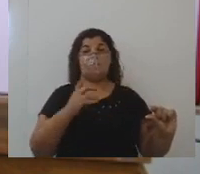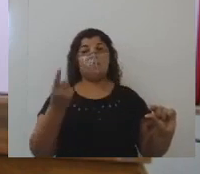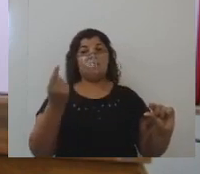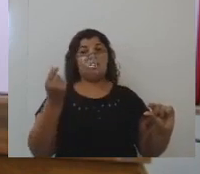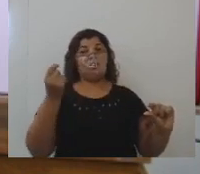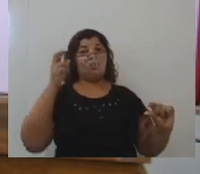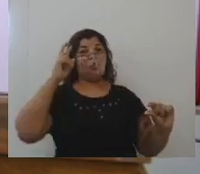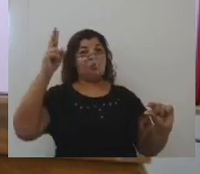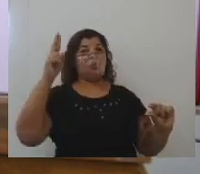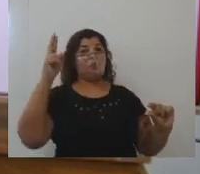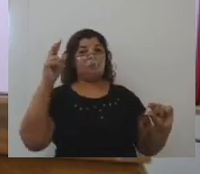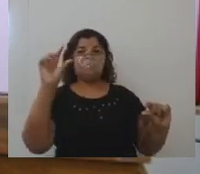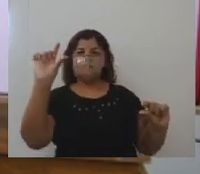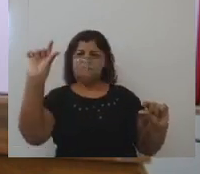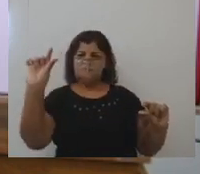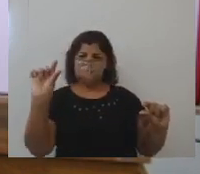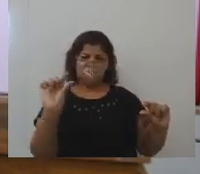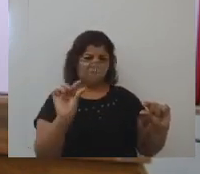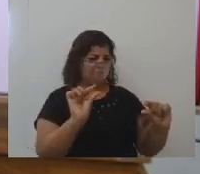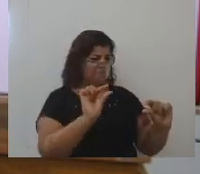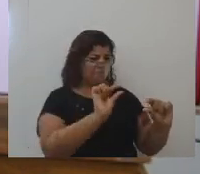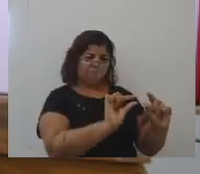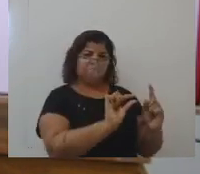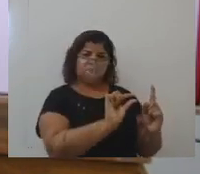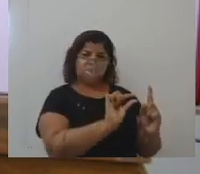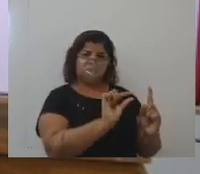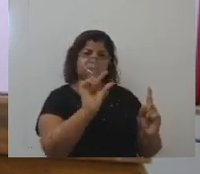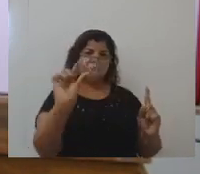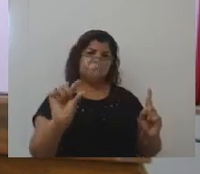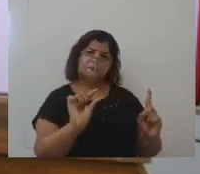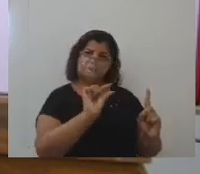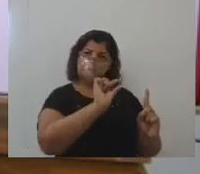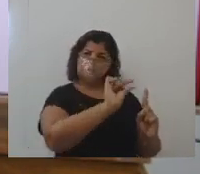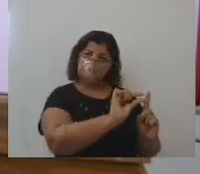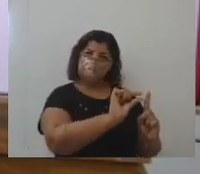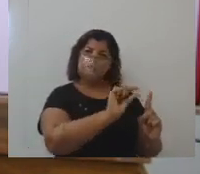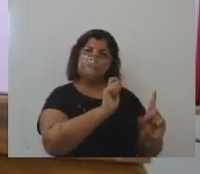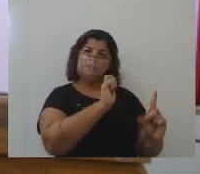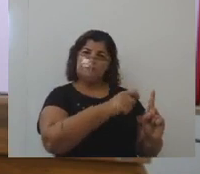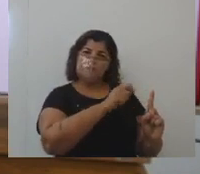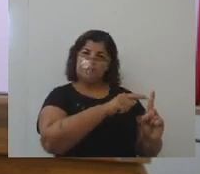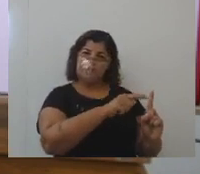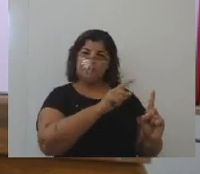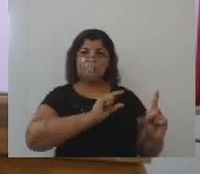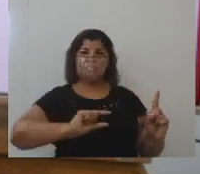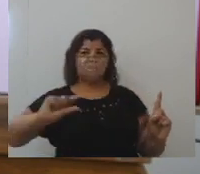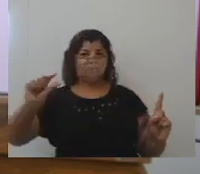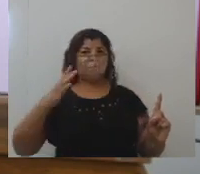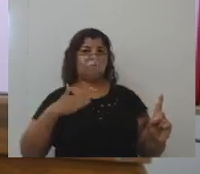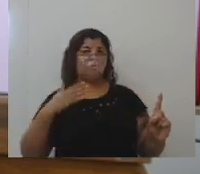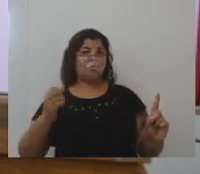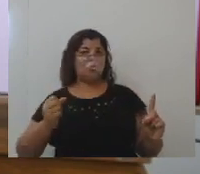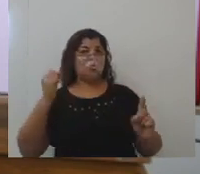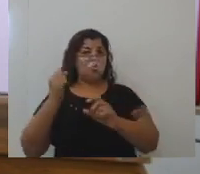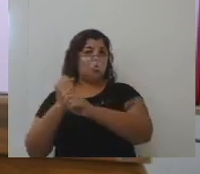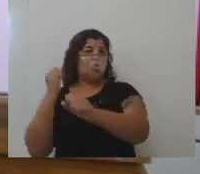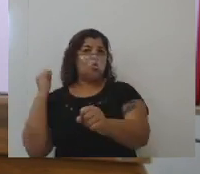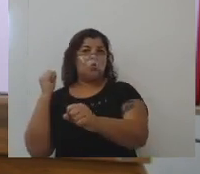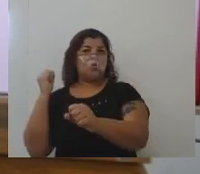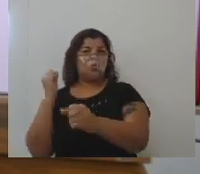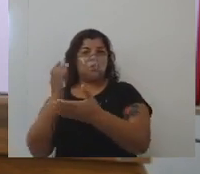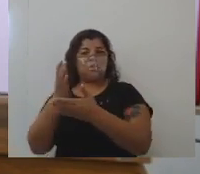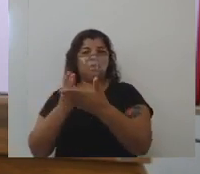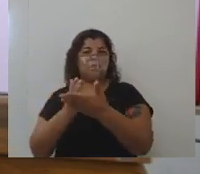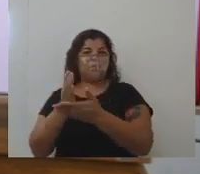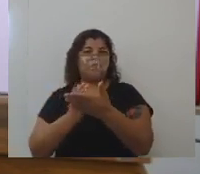capitalista faz? Ele pega uma fatia desse salário do trabalhador e insere no lucro, ou seja, esse dono dos